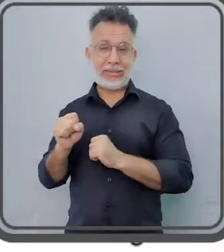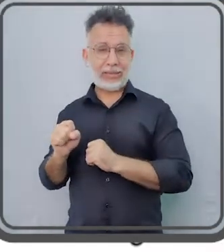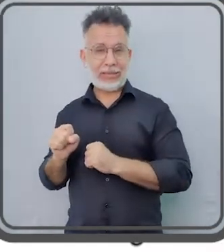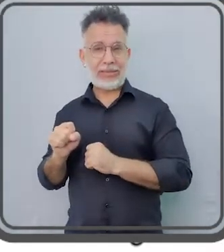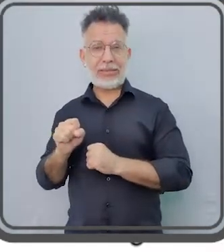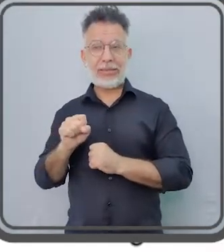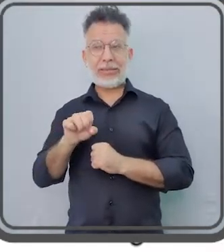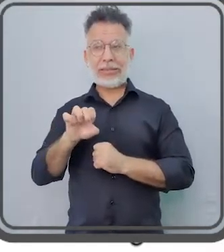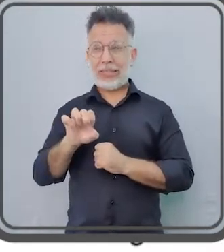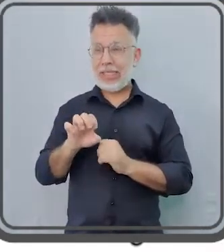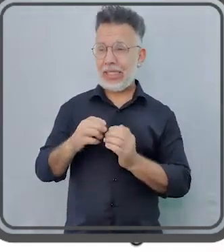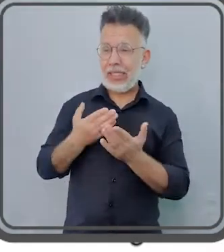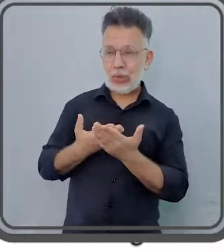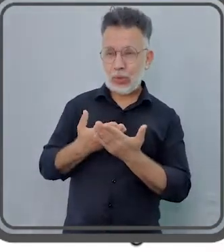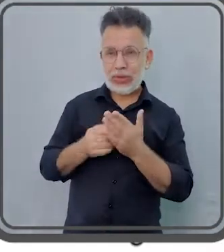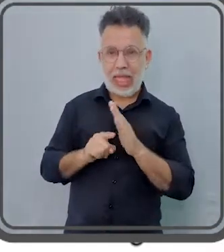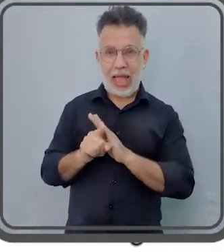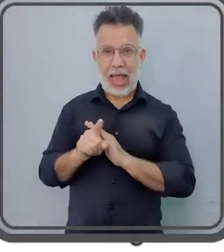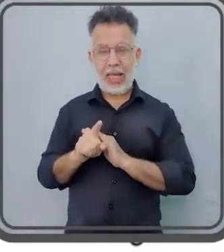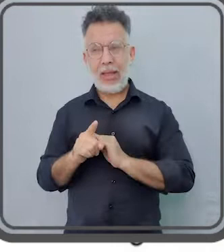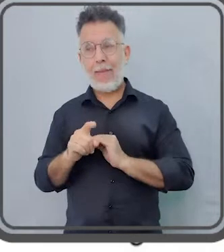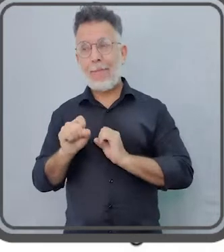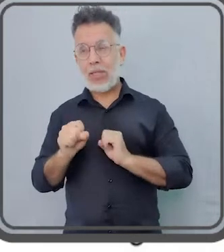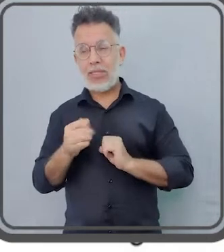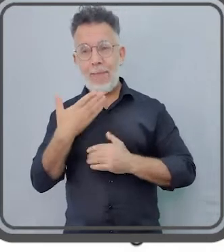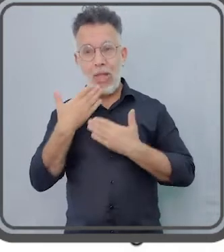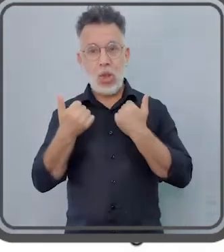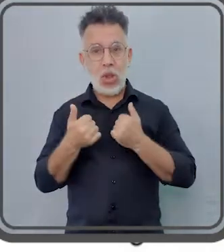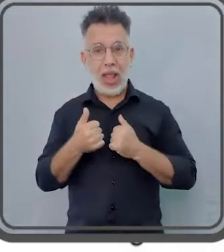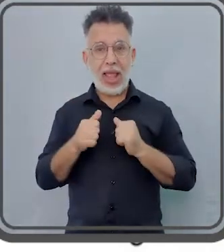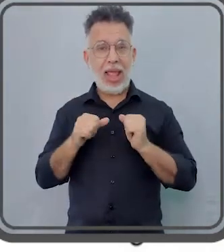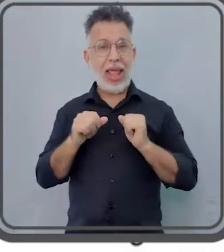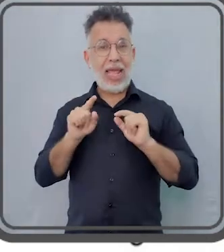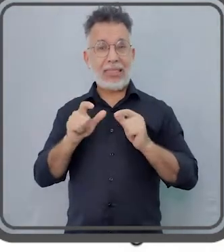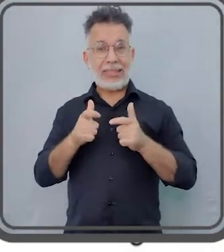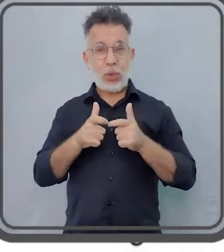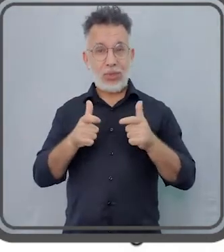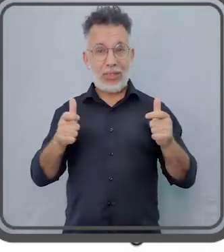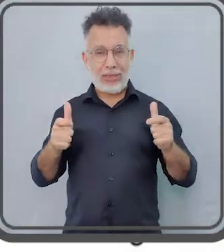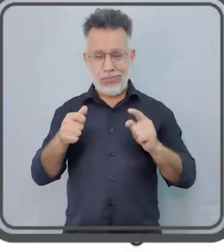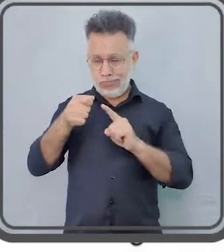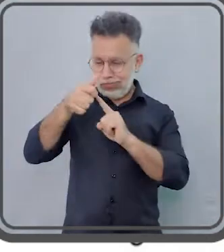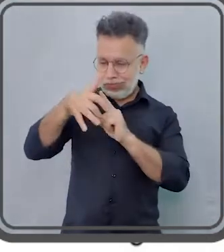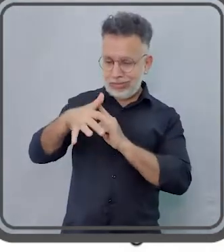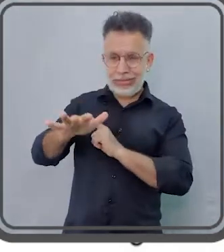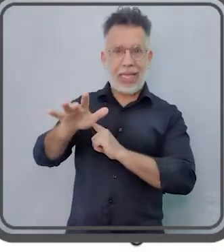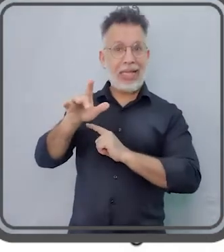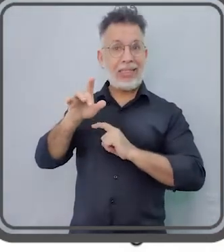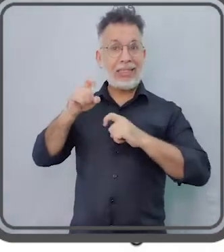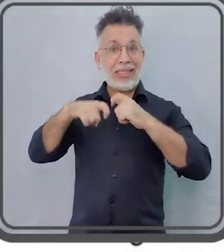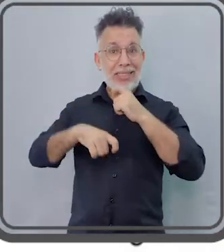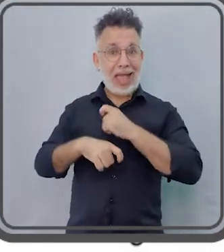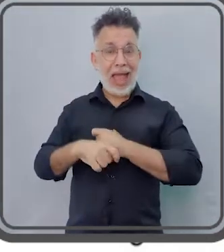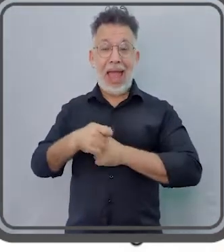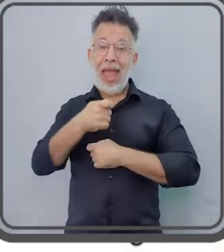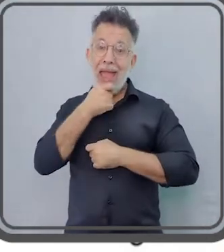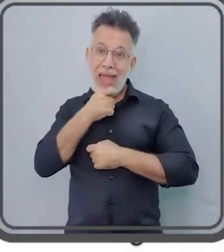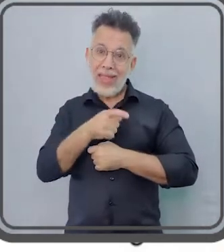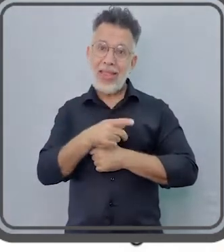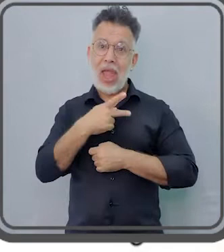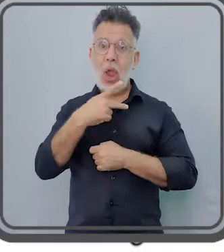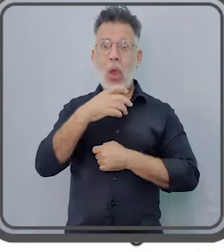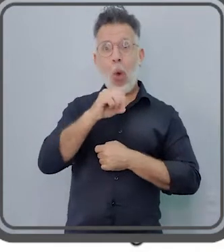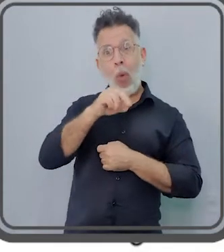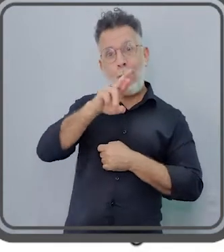estudada e pode ser melhorada, é que os grandes disseminadores de sexualidade ainda são o pornô, os vídeos pornô, o